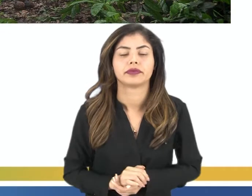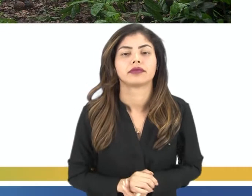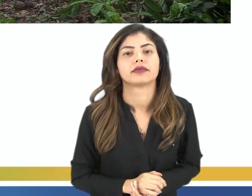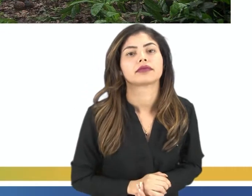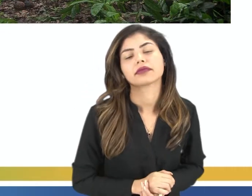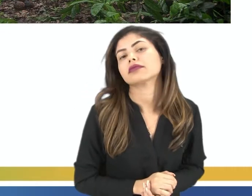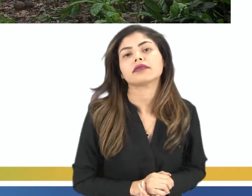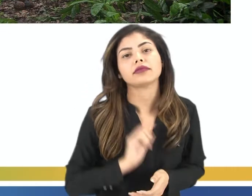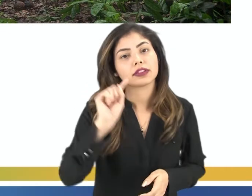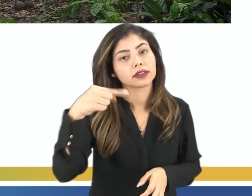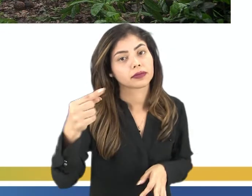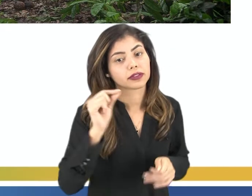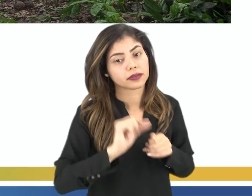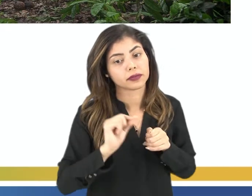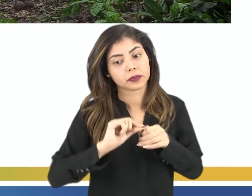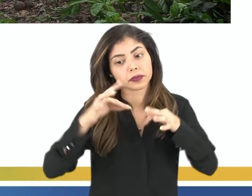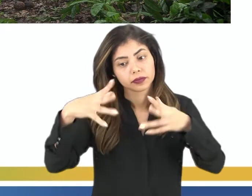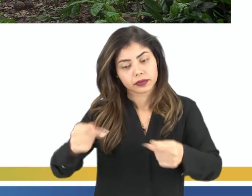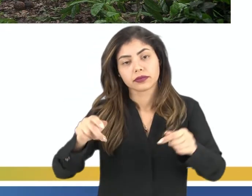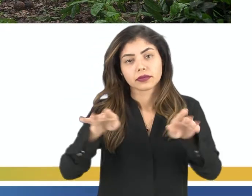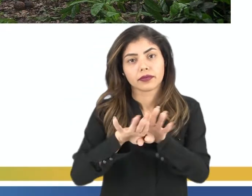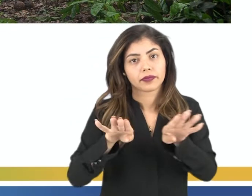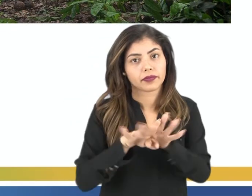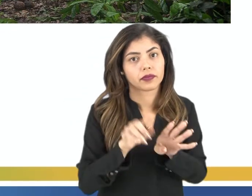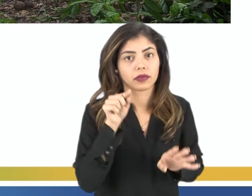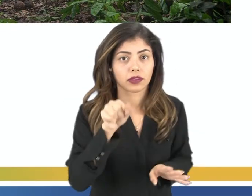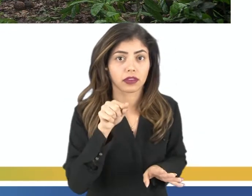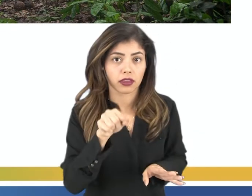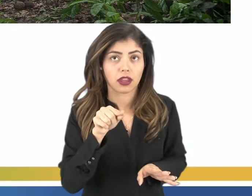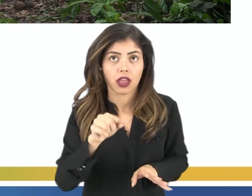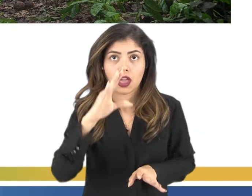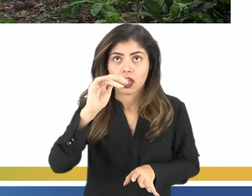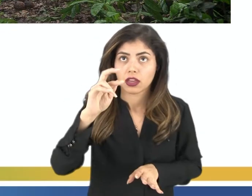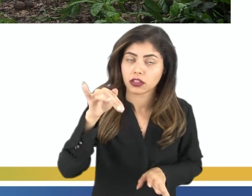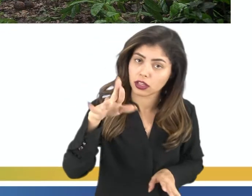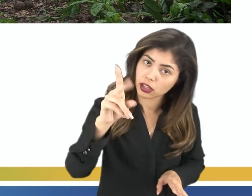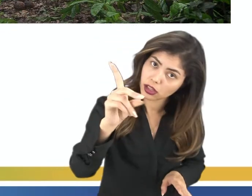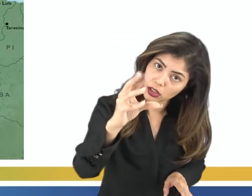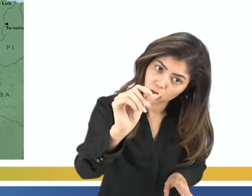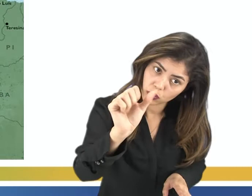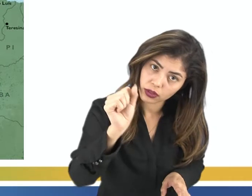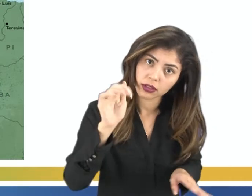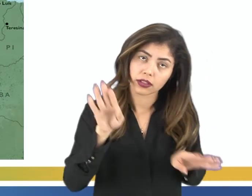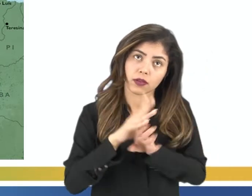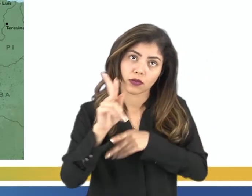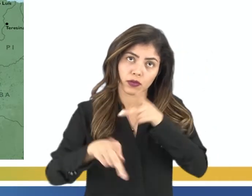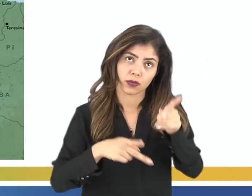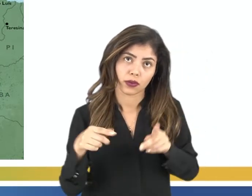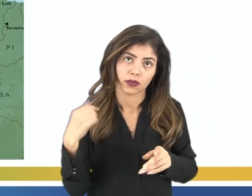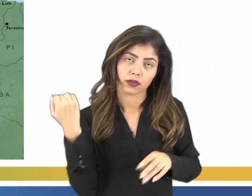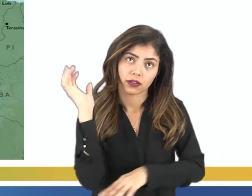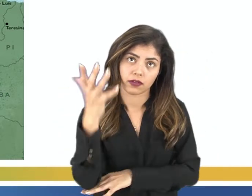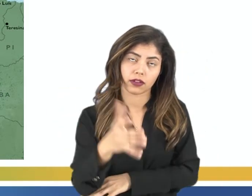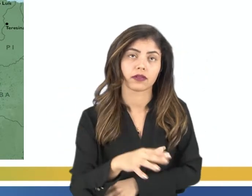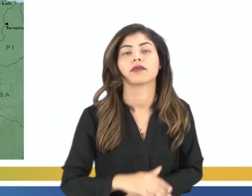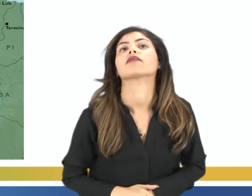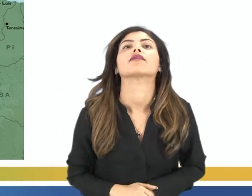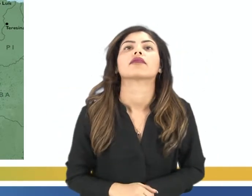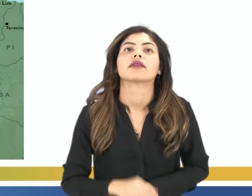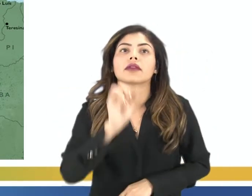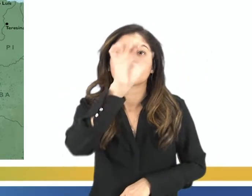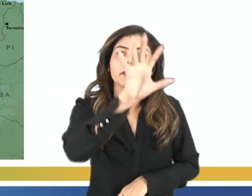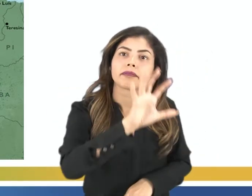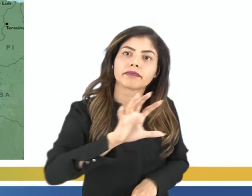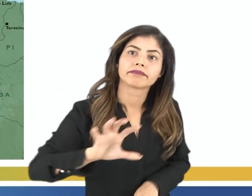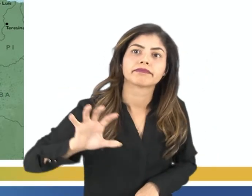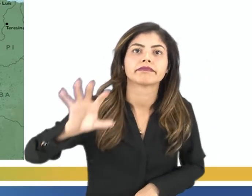Então, depois de fazer tudo isso, ele leva para comercializar. Então, os castanheiros também são os povos da floresta. Neste mapa